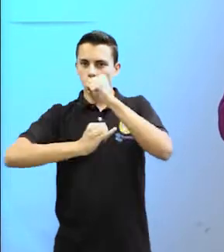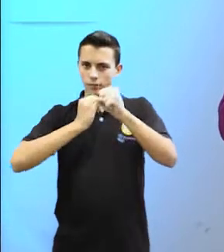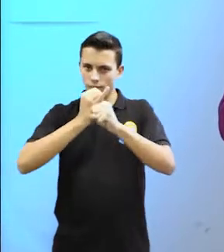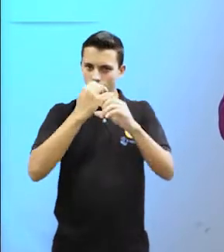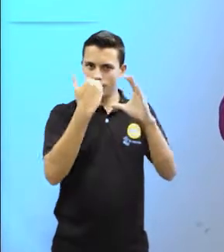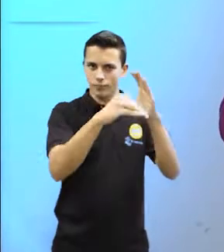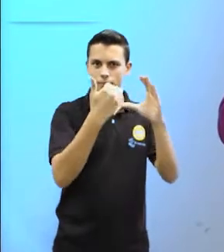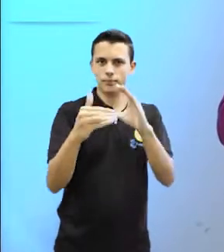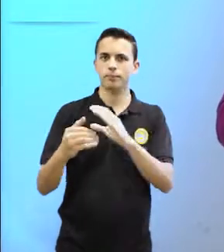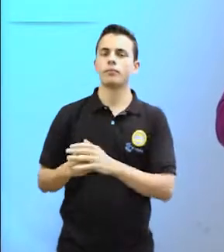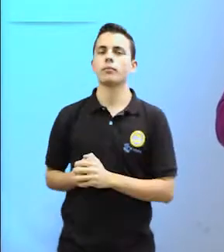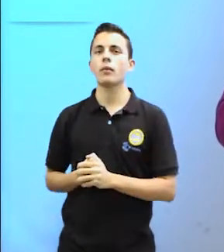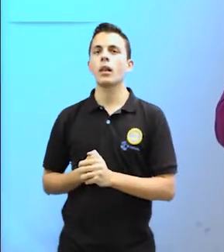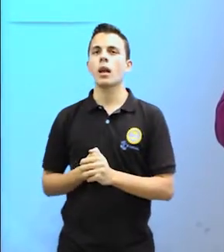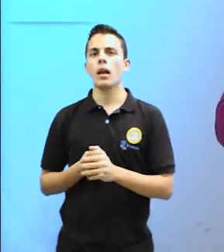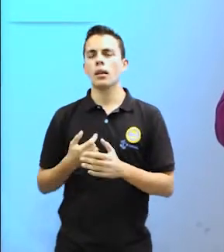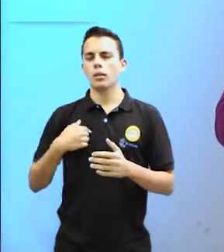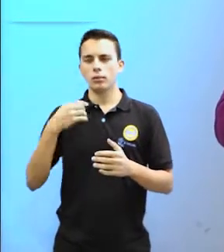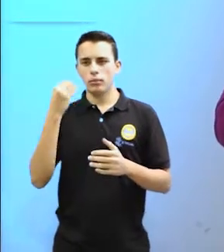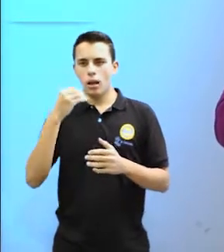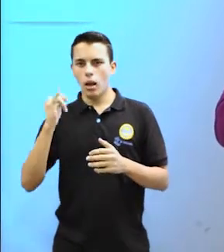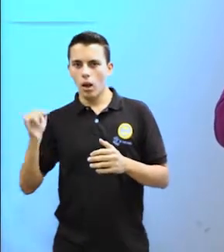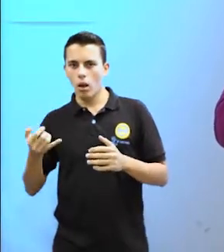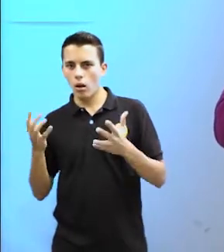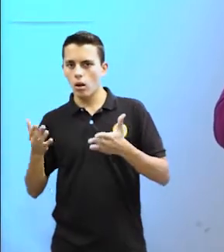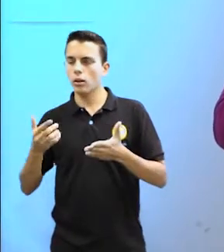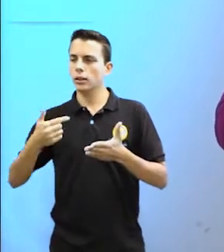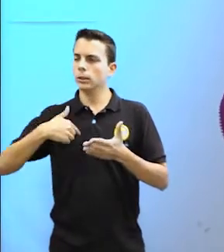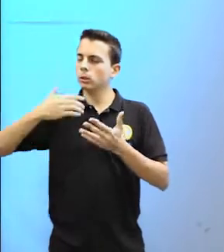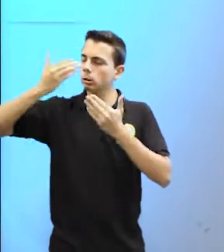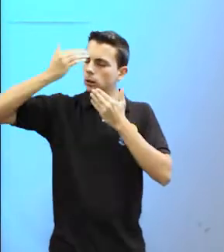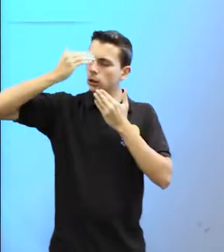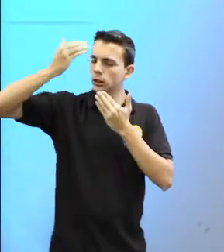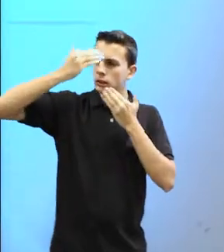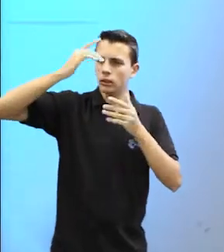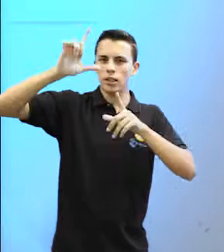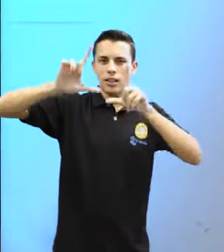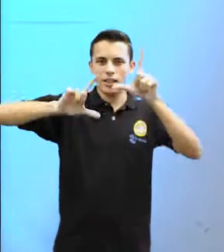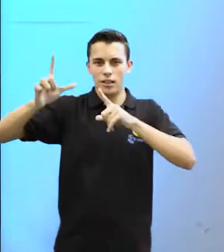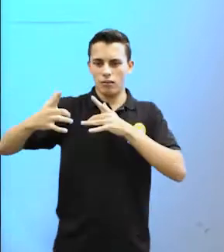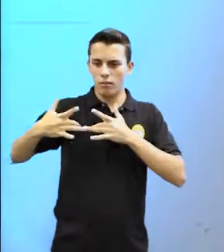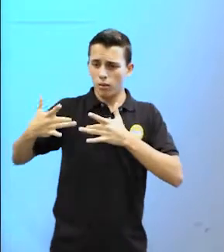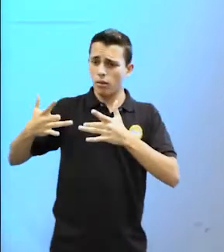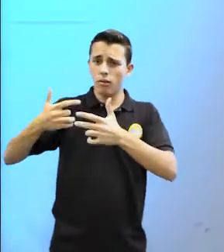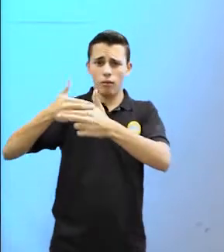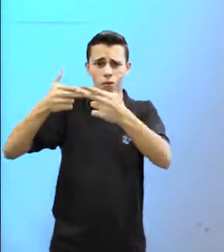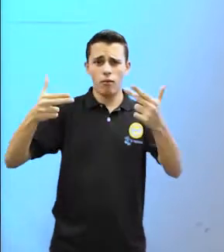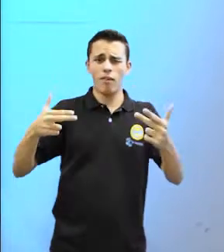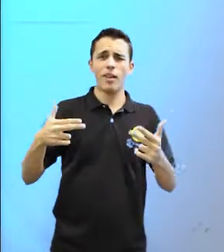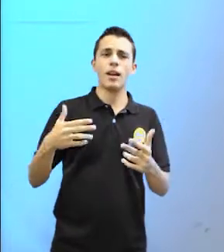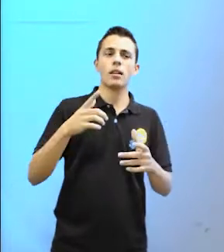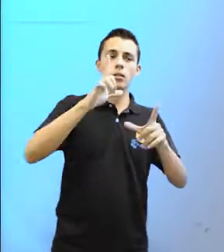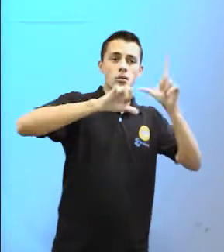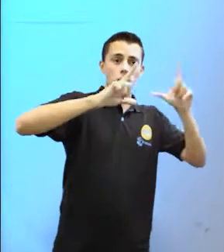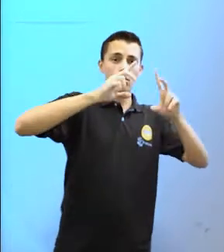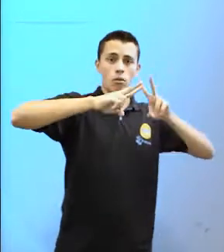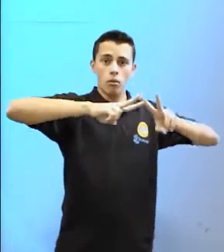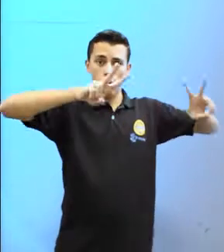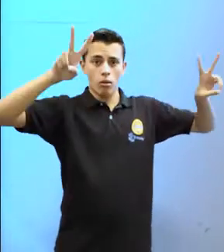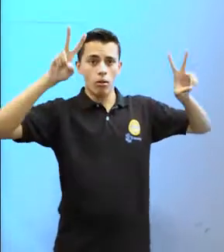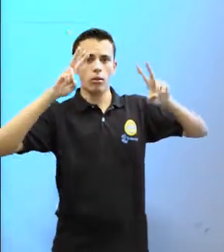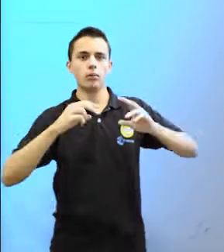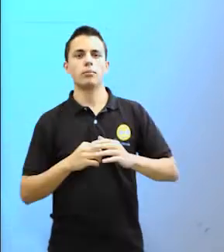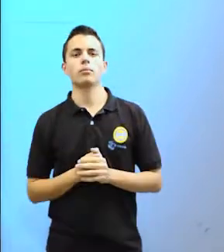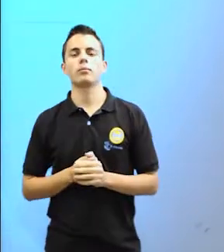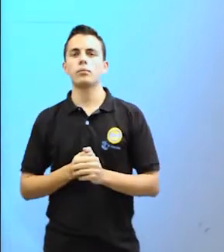quero agradecer aqui, gente, a todas as TVs comunitárias que levam esse programa até você, viu? A nossa ACESP, a